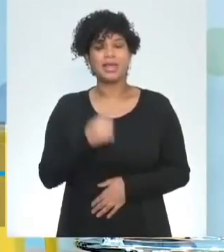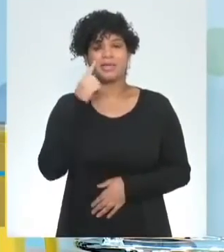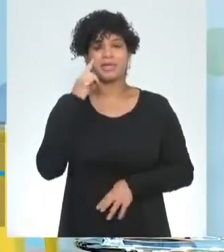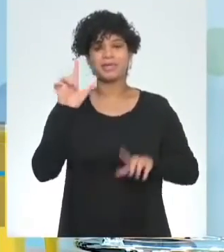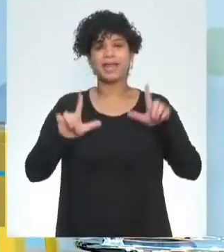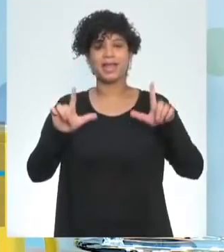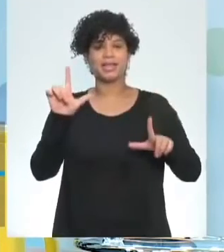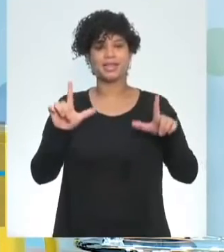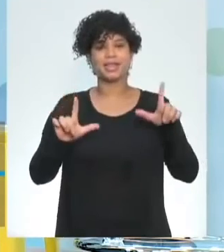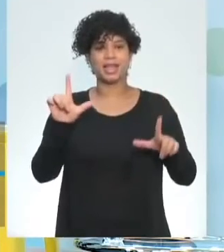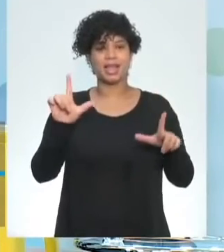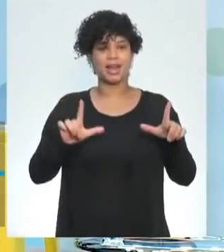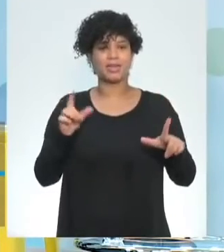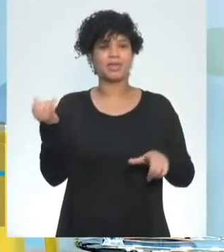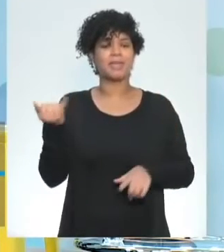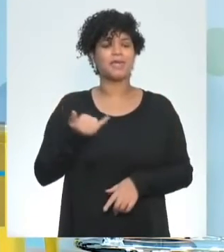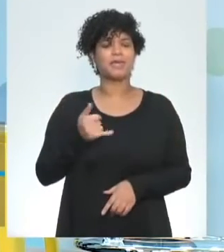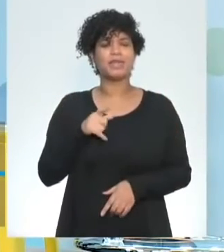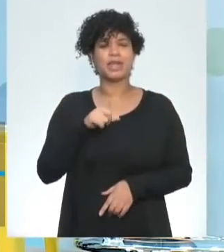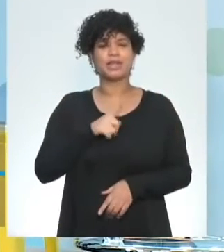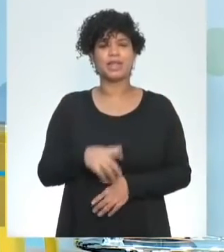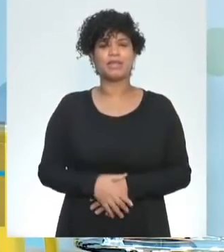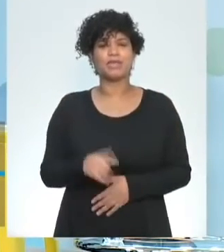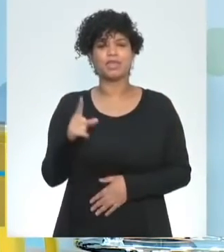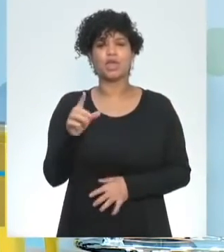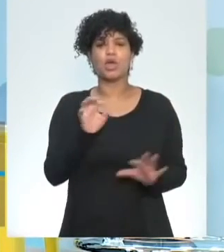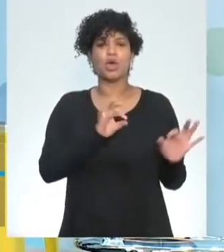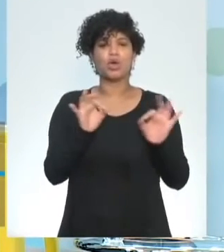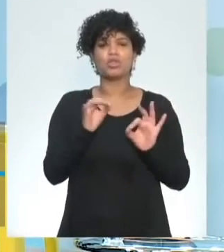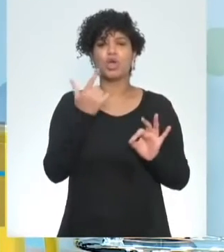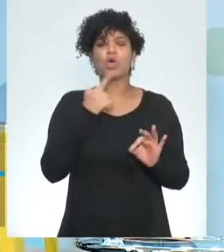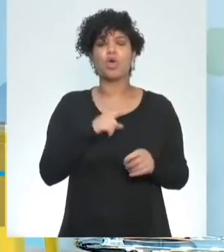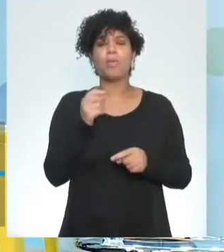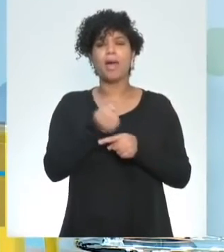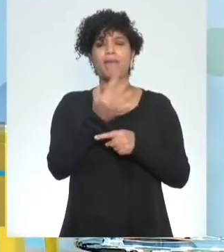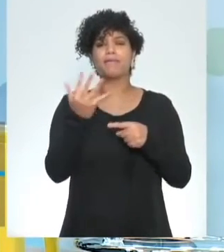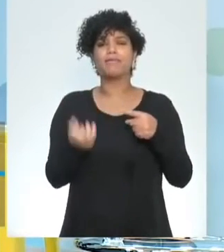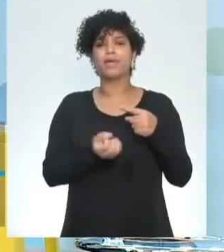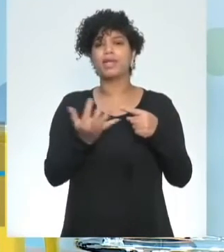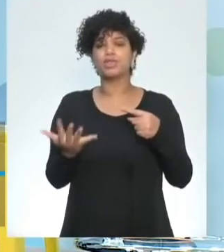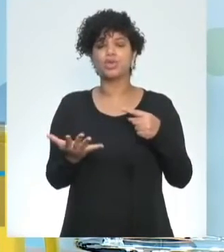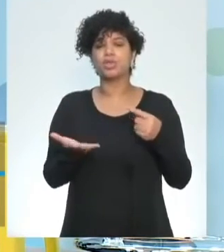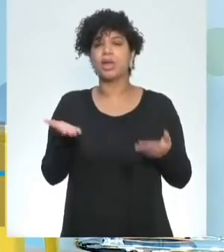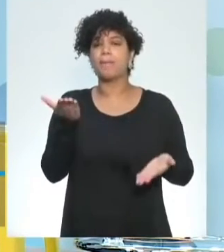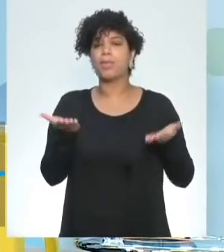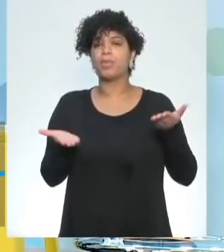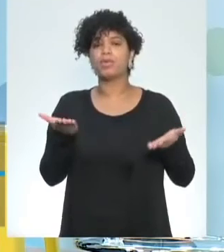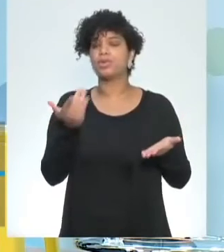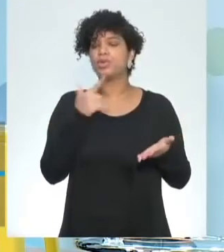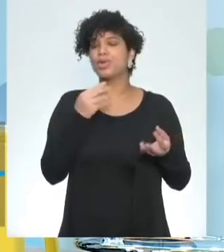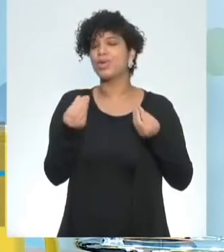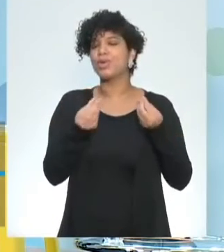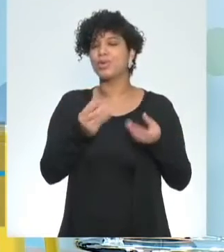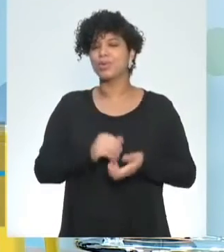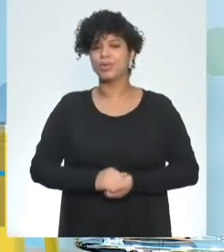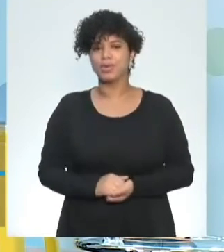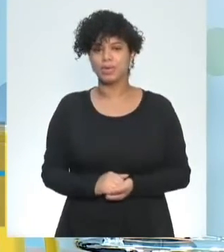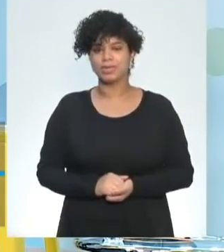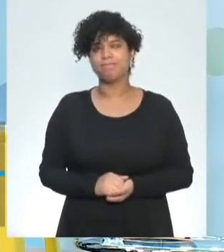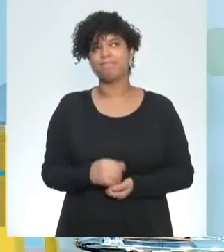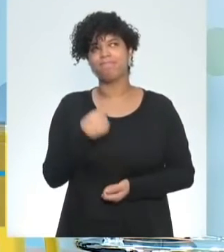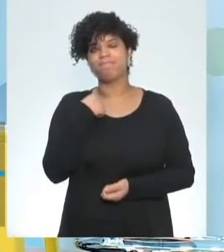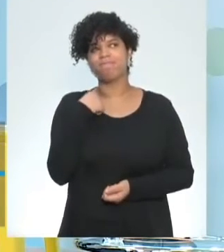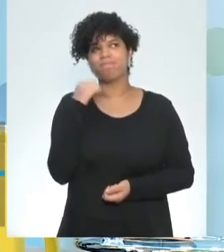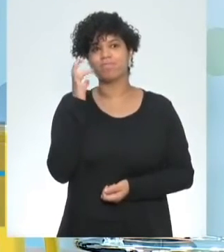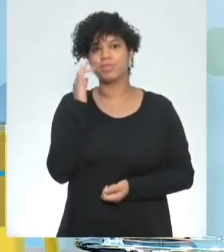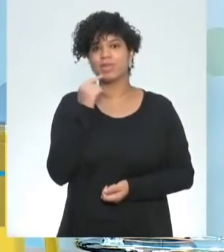Vamos ver se você consegue dizer esse, Vitor. Como você montaria aí as frações para fazer a proporção, hein? Eu ia